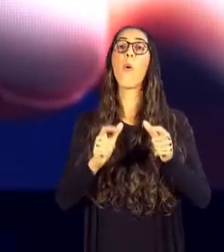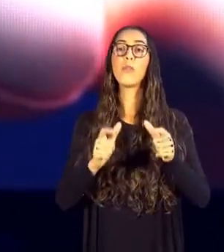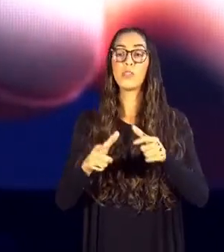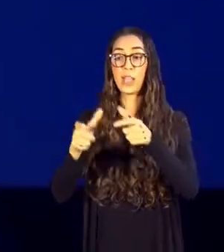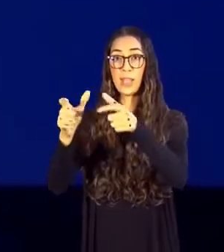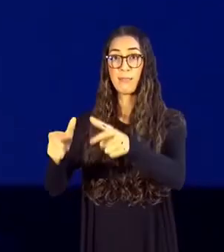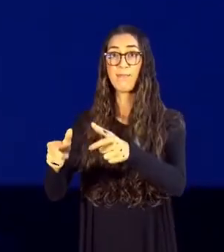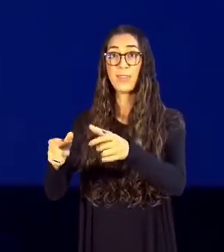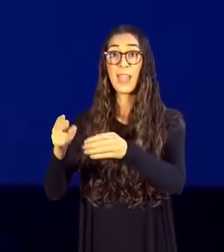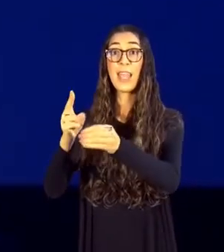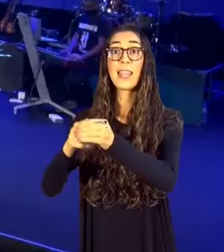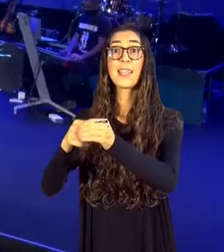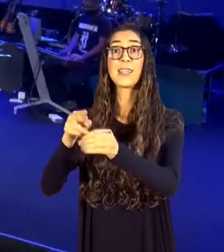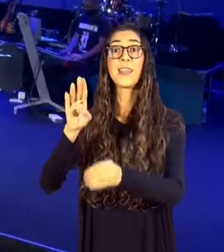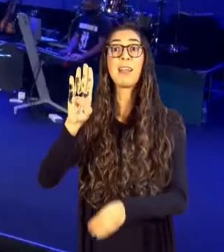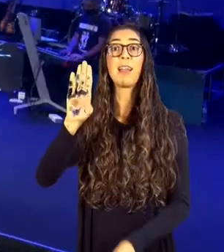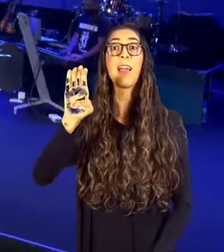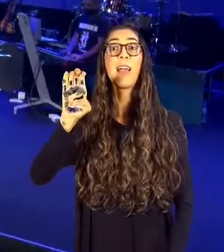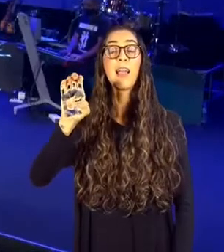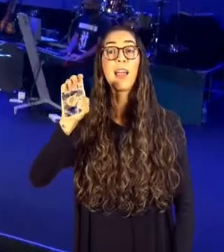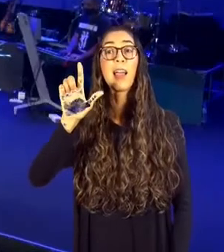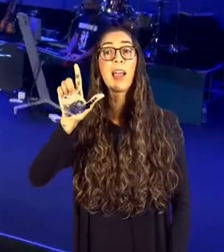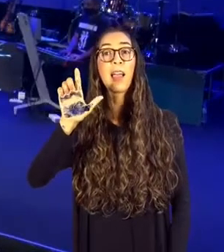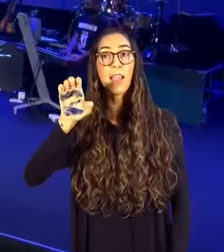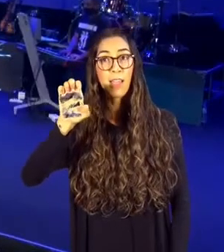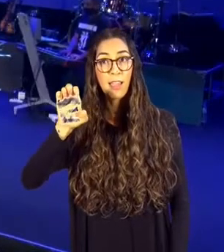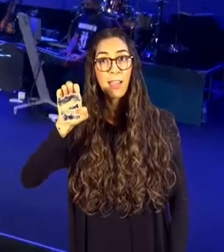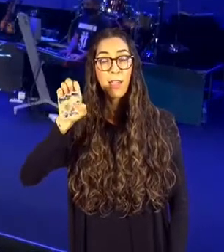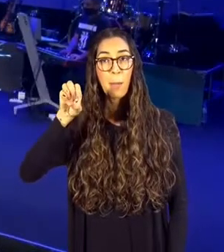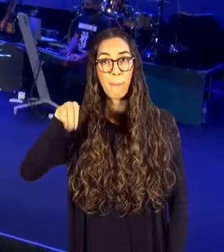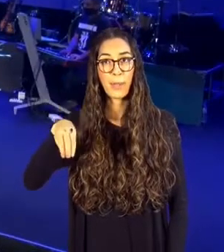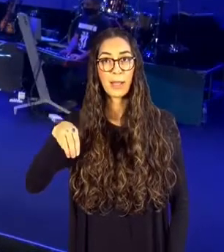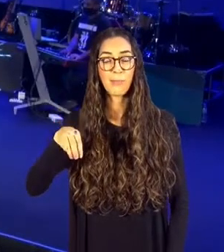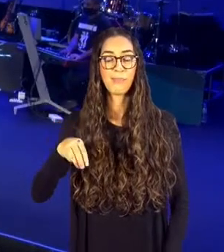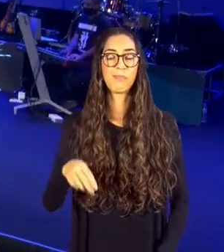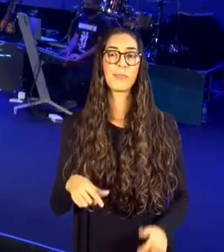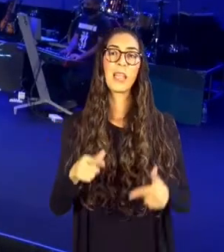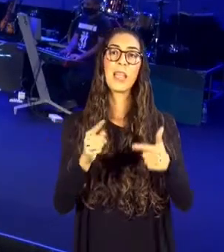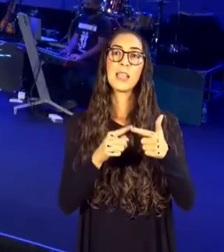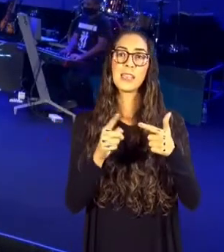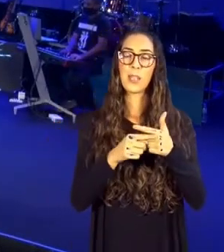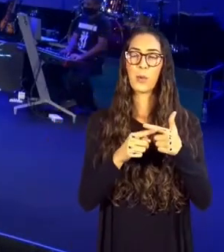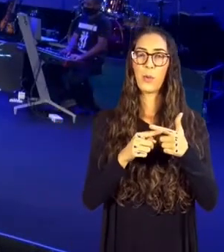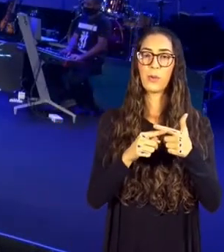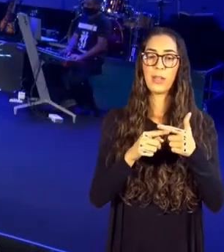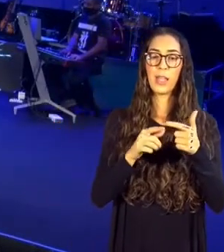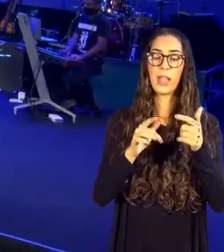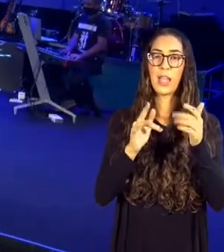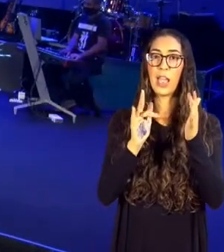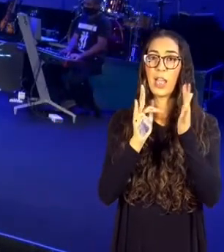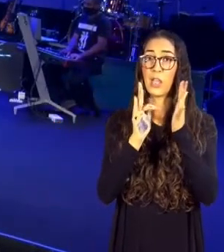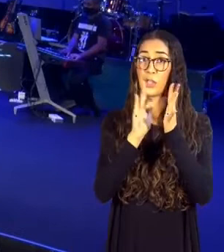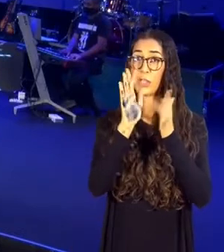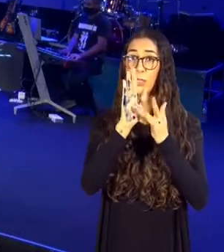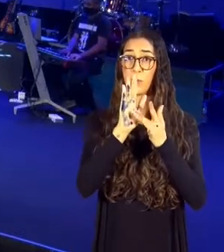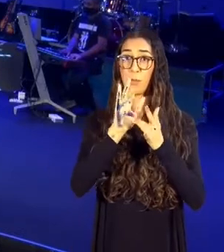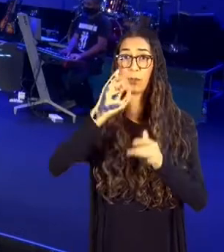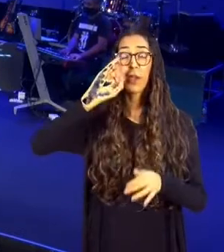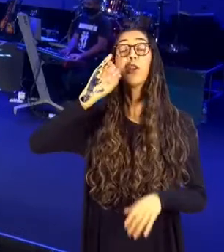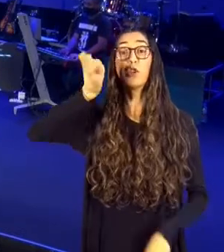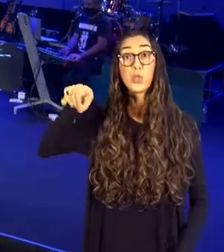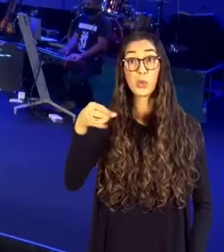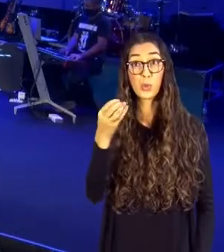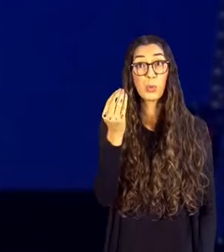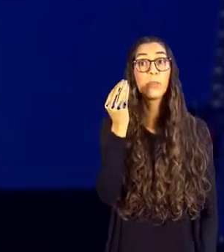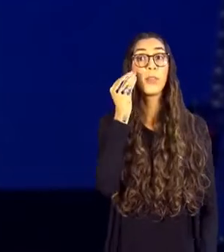segunda: o Messias será traído por 30 moedas de prata. Podia ser traído por 15 moedas